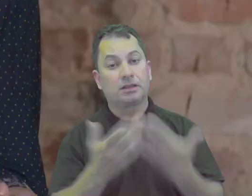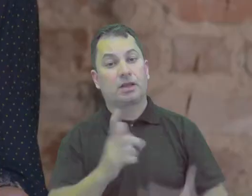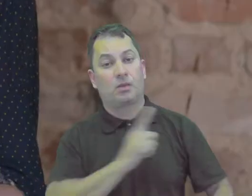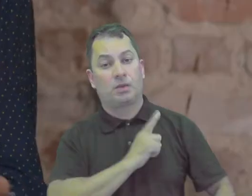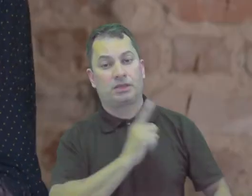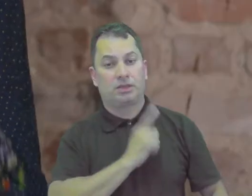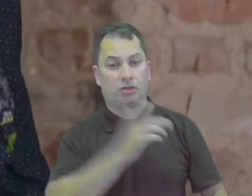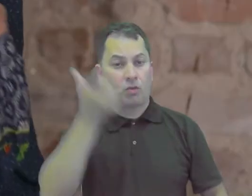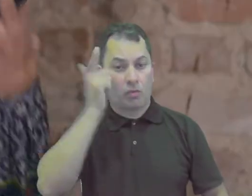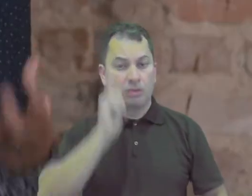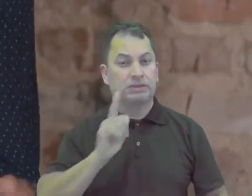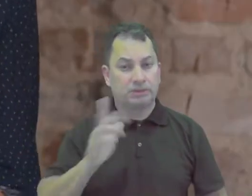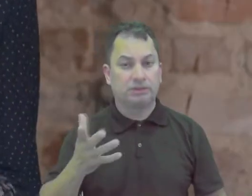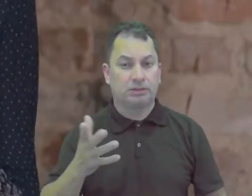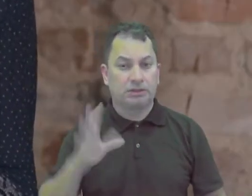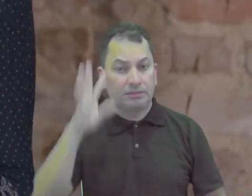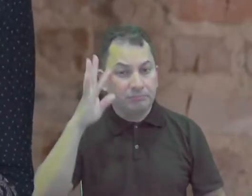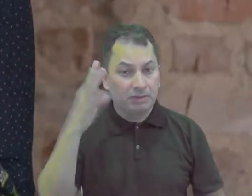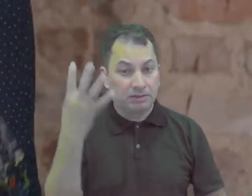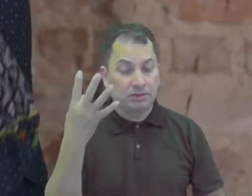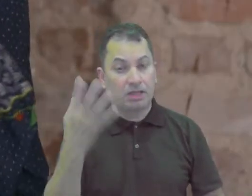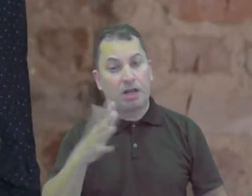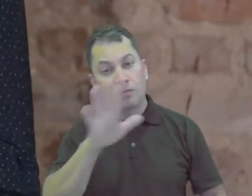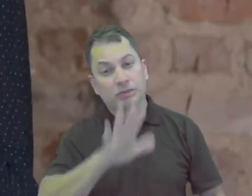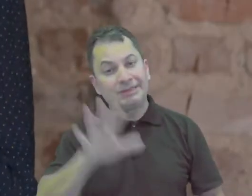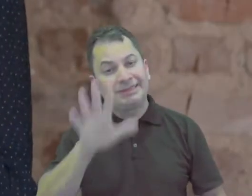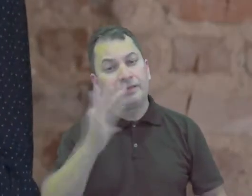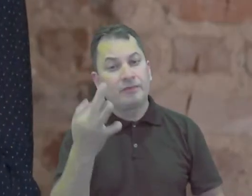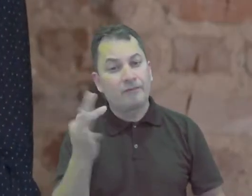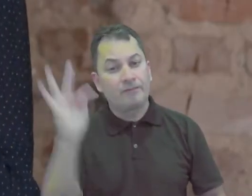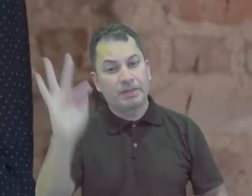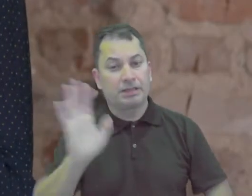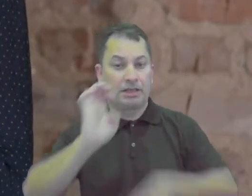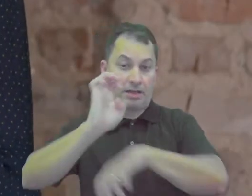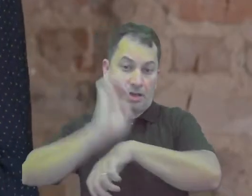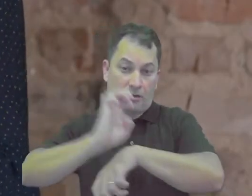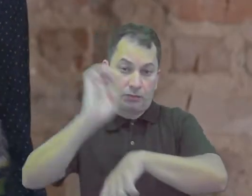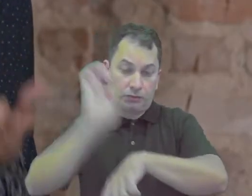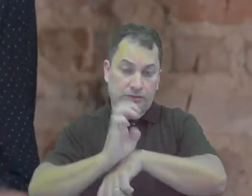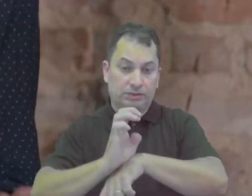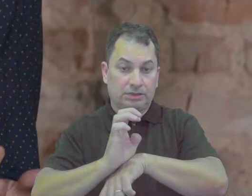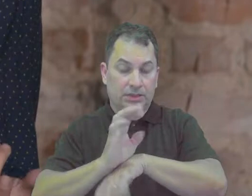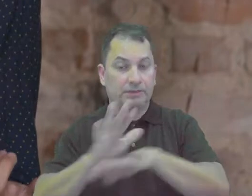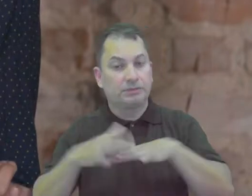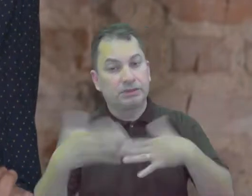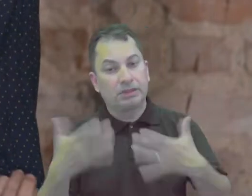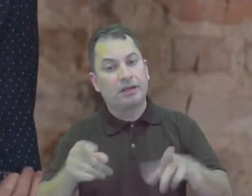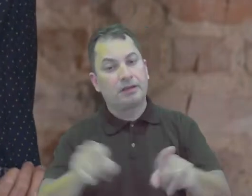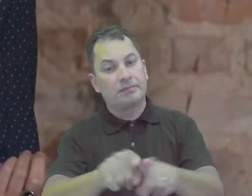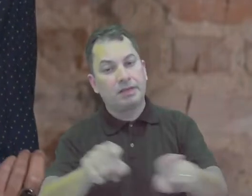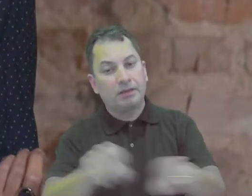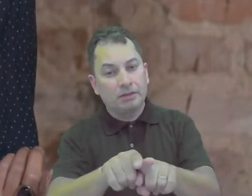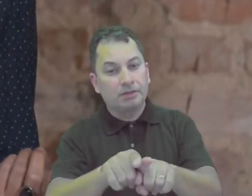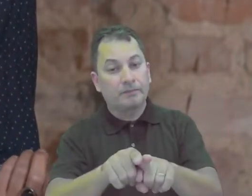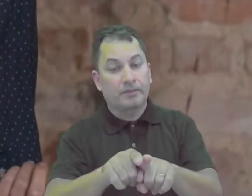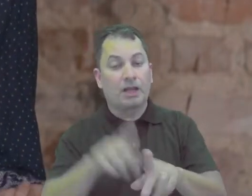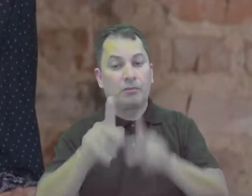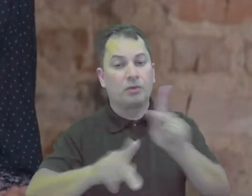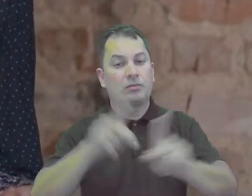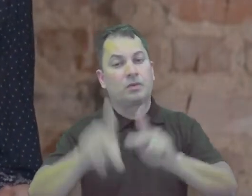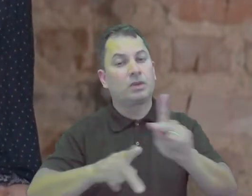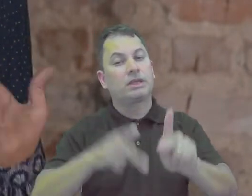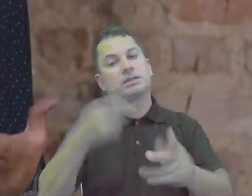decisão no nível municipal, estadual, federal, e a sociedade civil, né, pode fazer as cobranças para